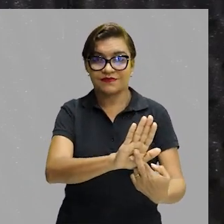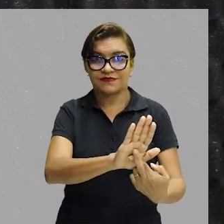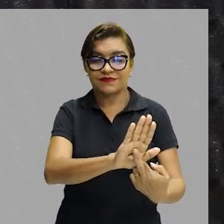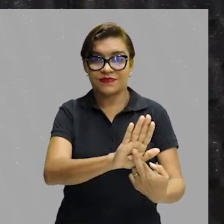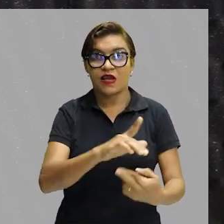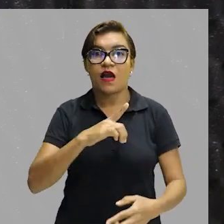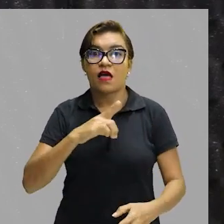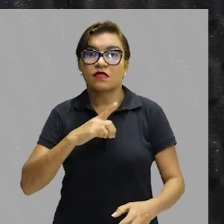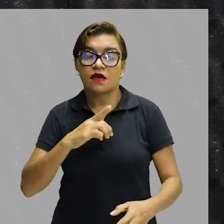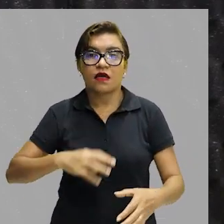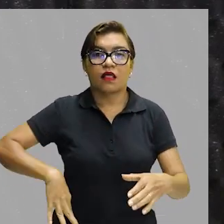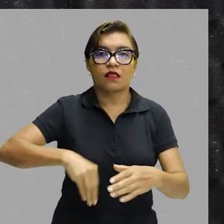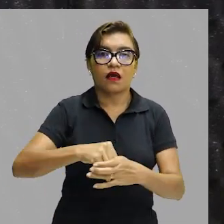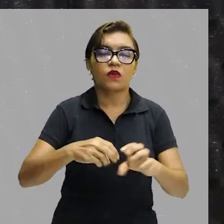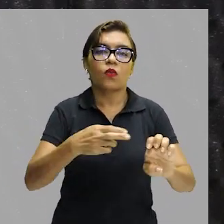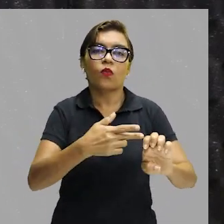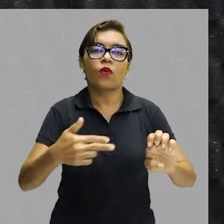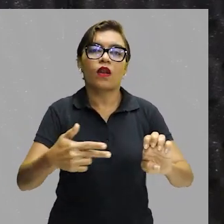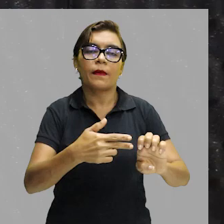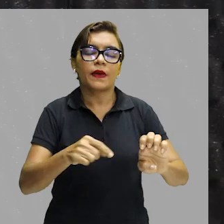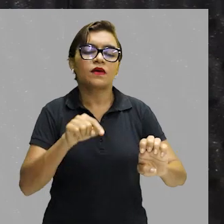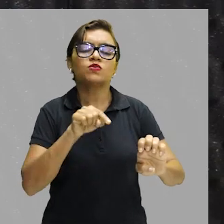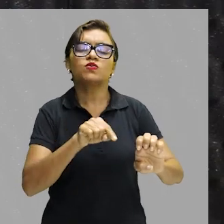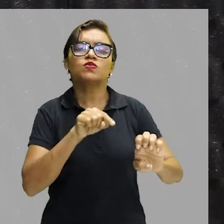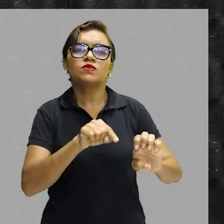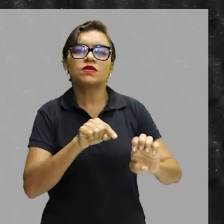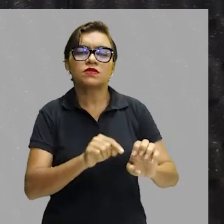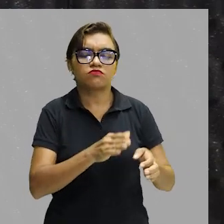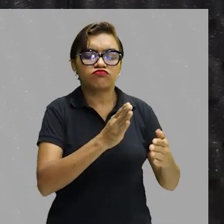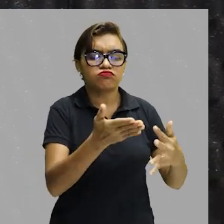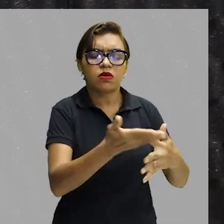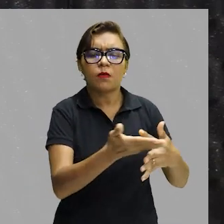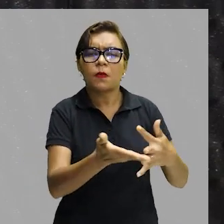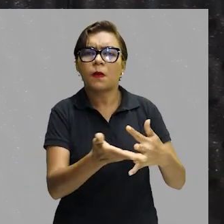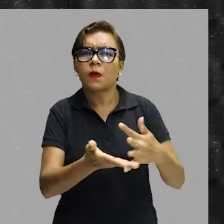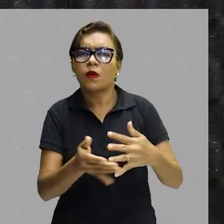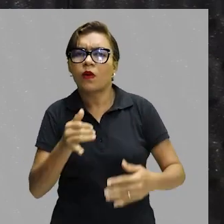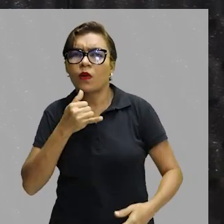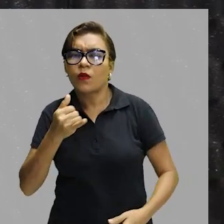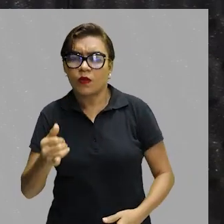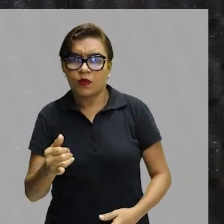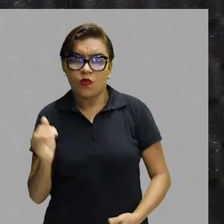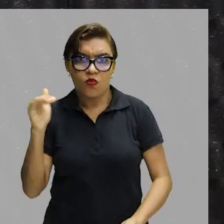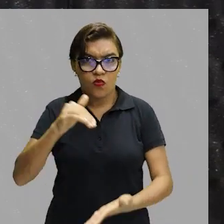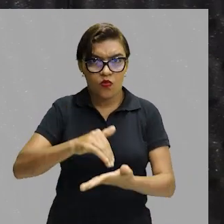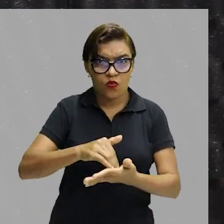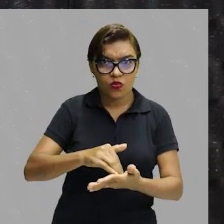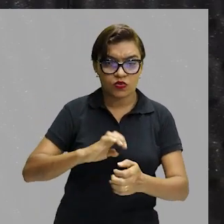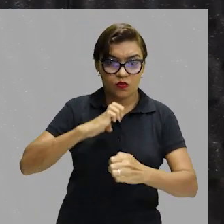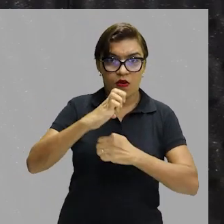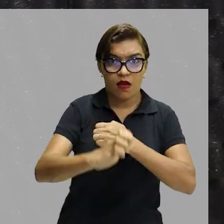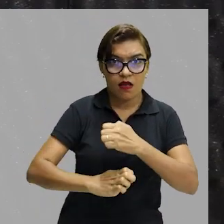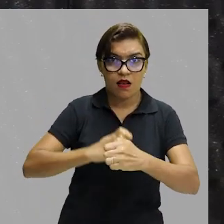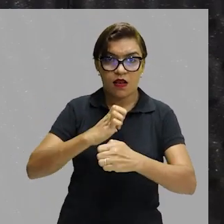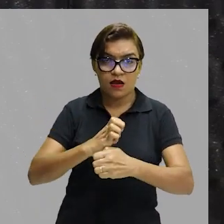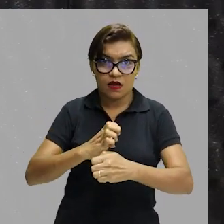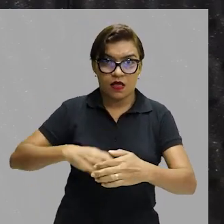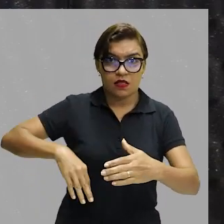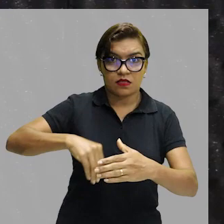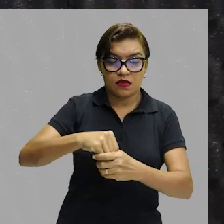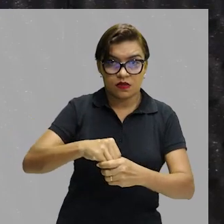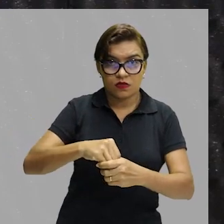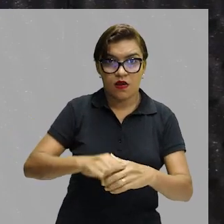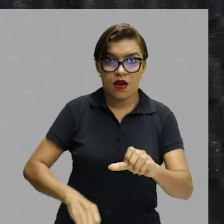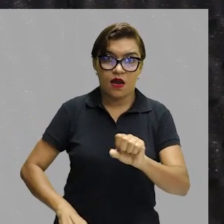são os elementos que, quando a gente faz a distribuição eletrônica, o último elétron ele vai estar localizado ou no